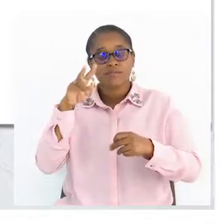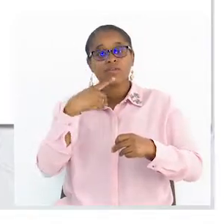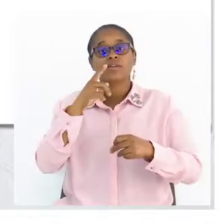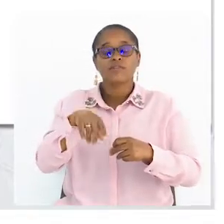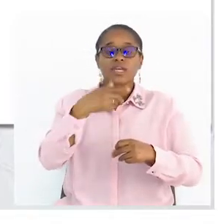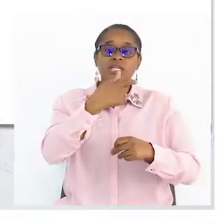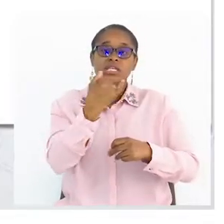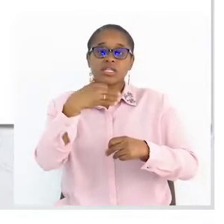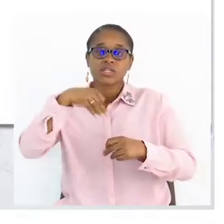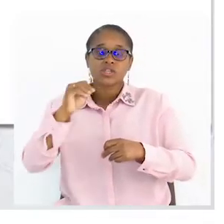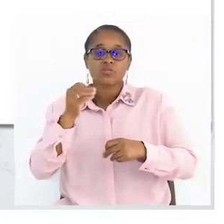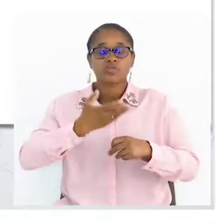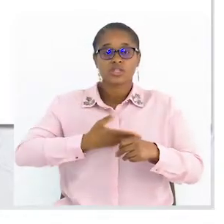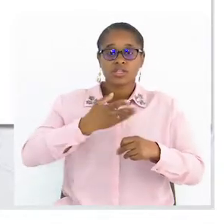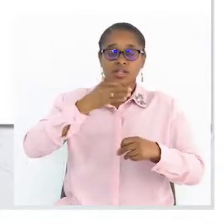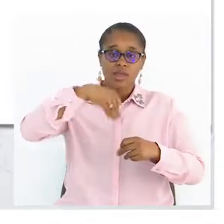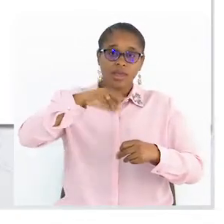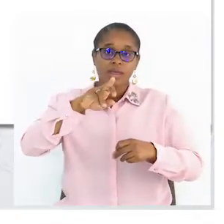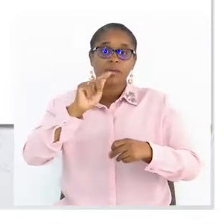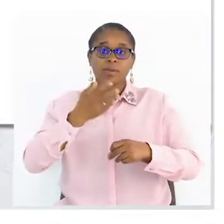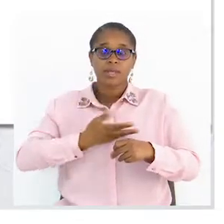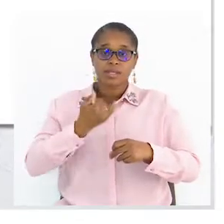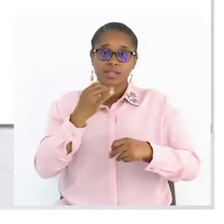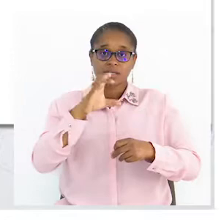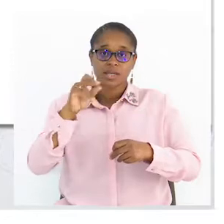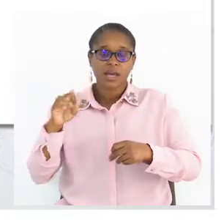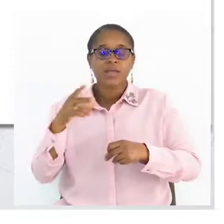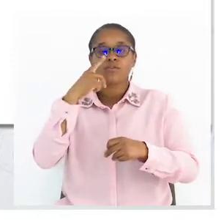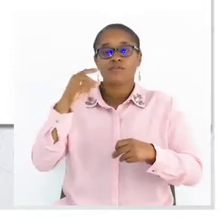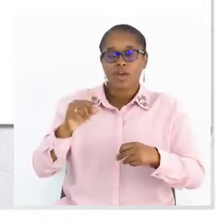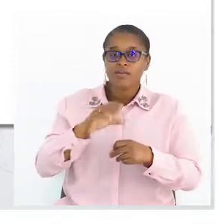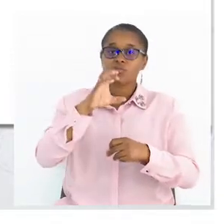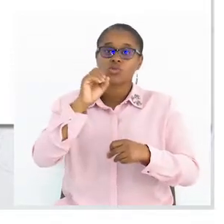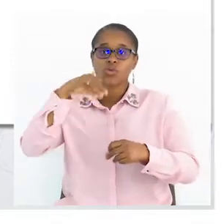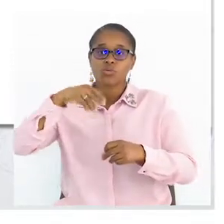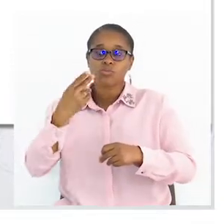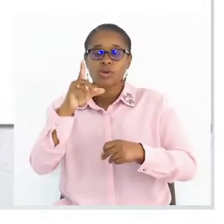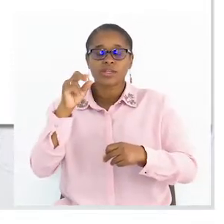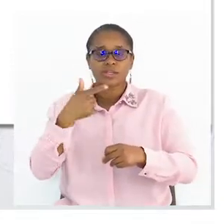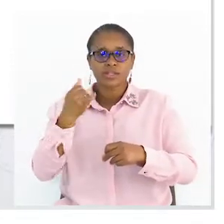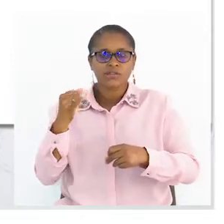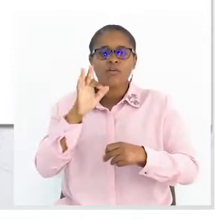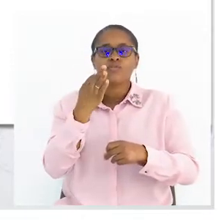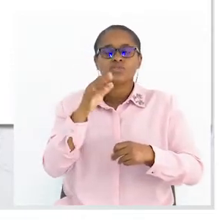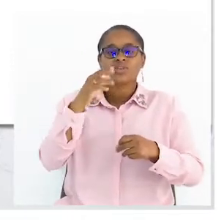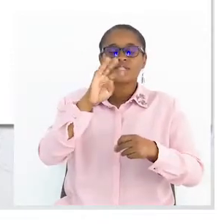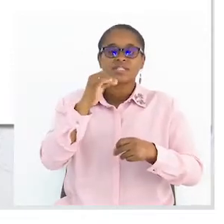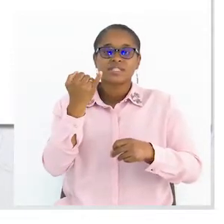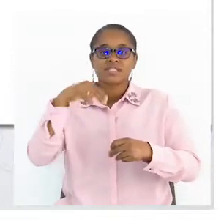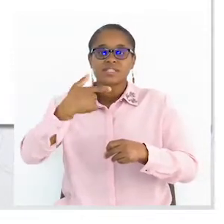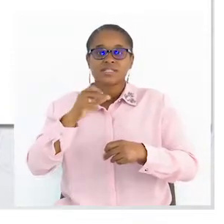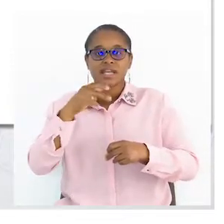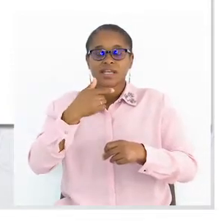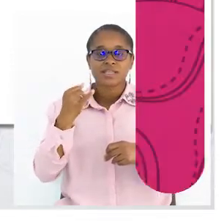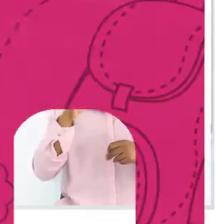predicado, verbos copulativos, função sintática de predicativo do sujeito, exercícios também faz parte da